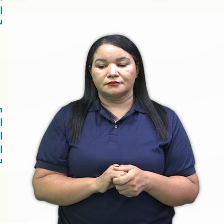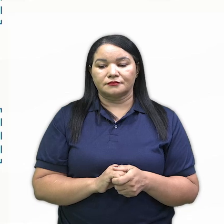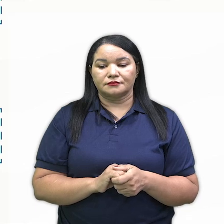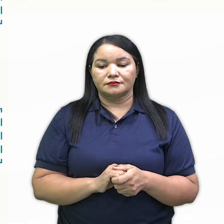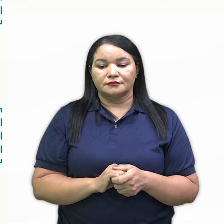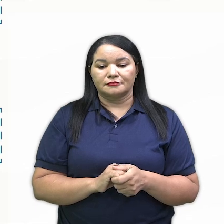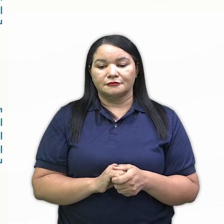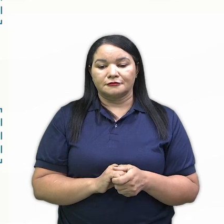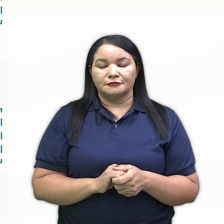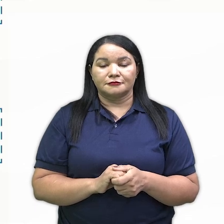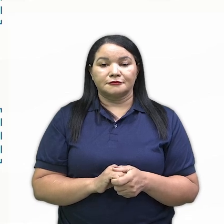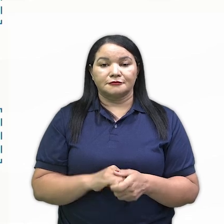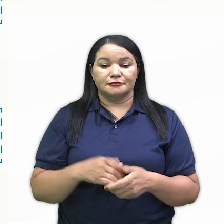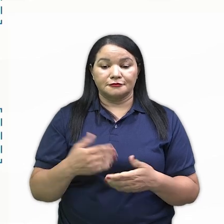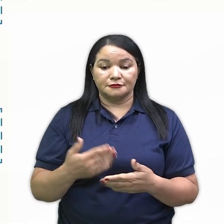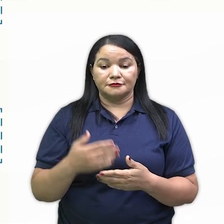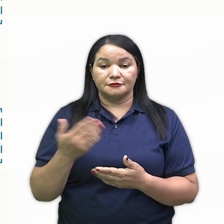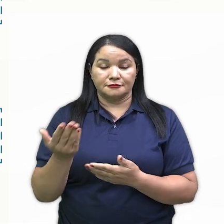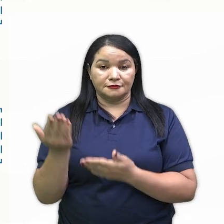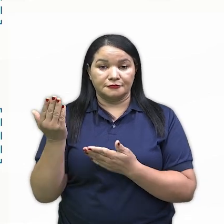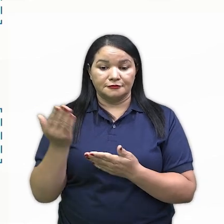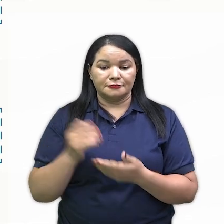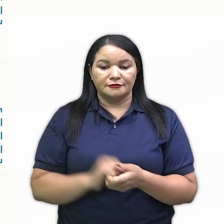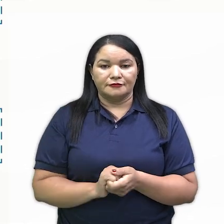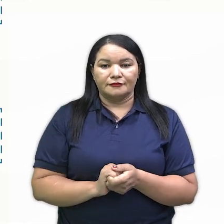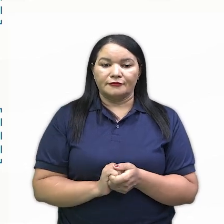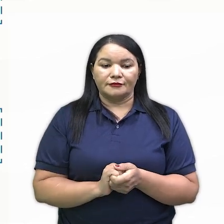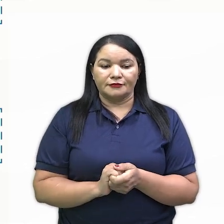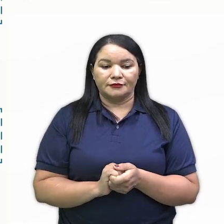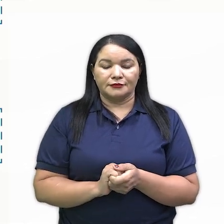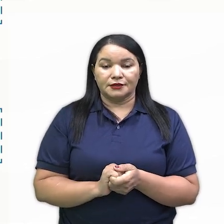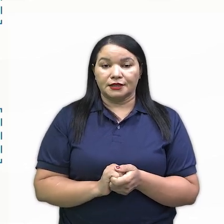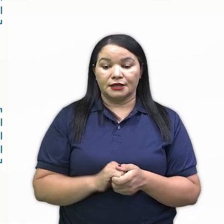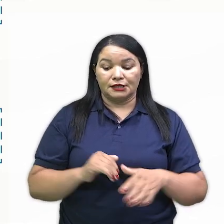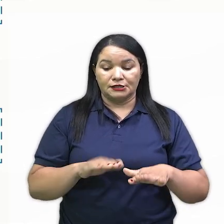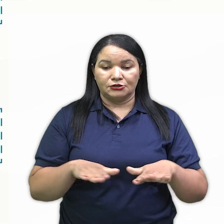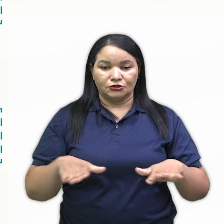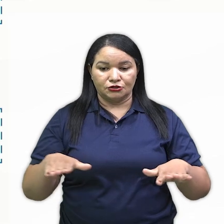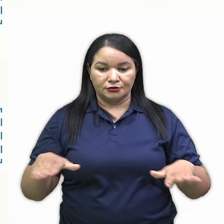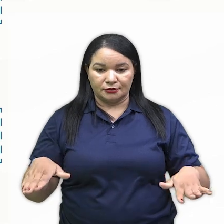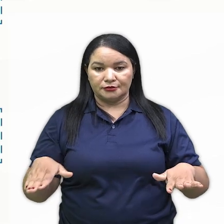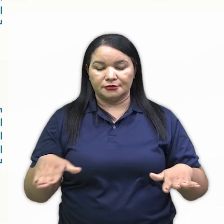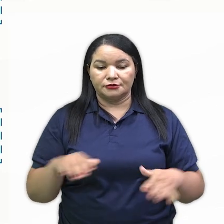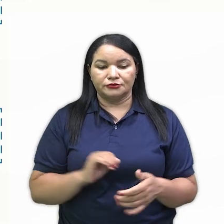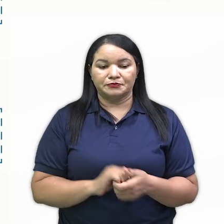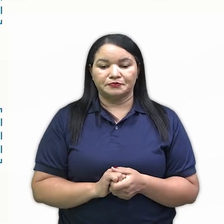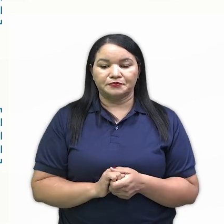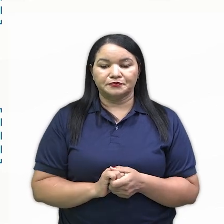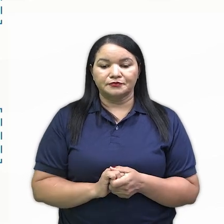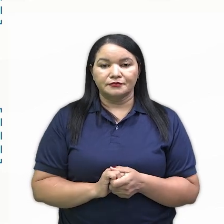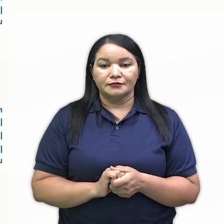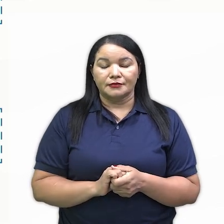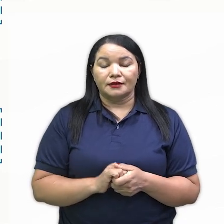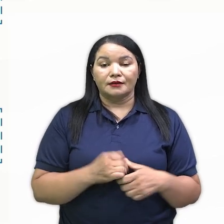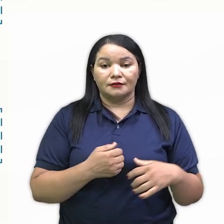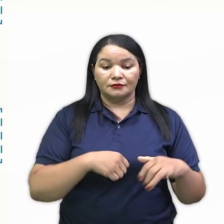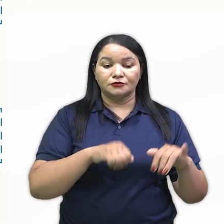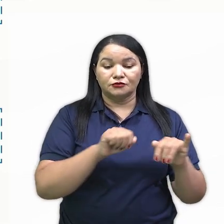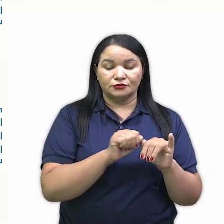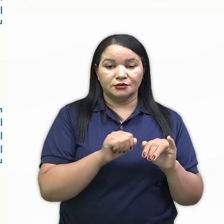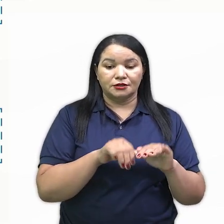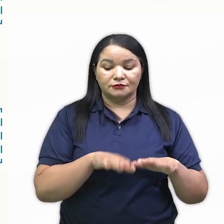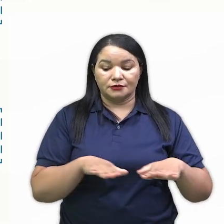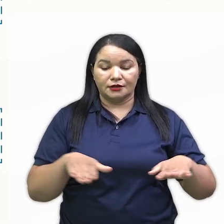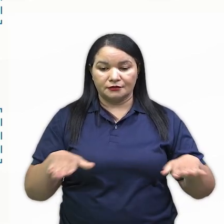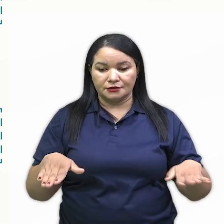The kids, as crianças, então aí tem o sujeito. As crianças,